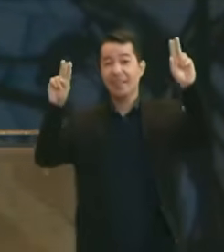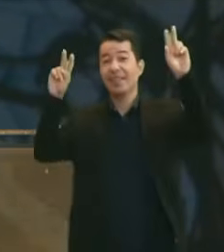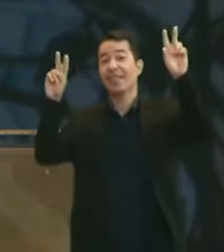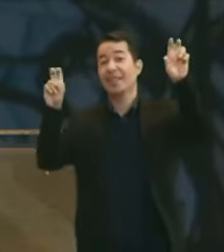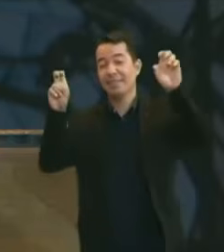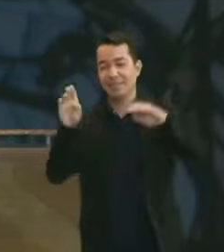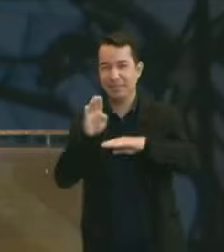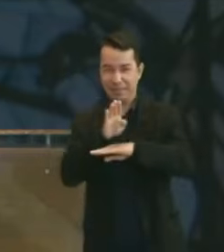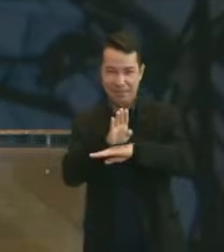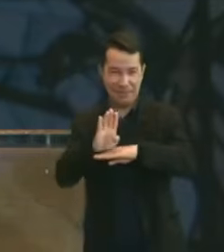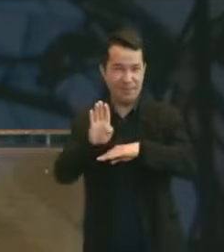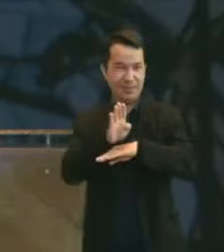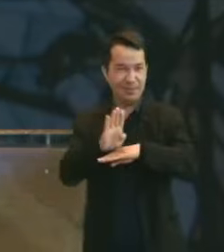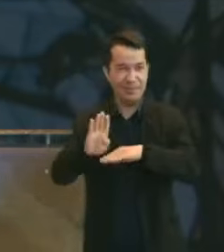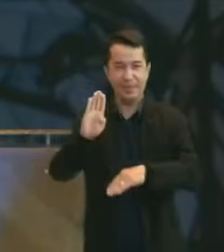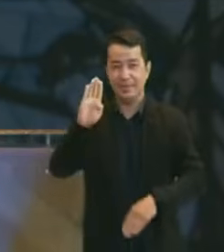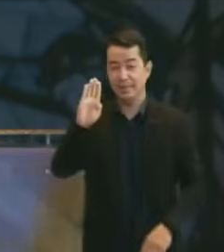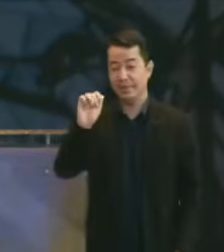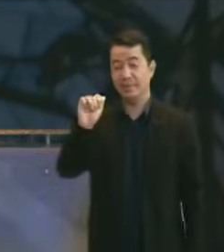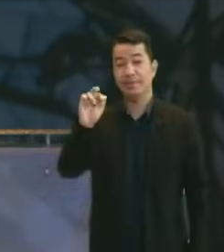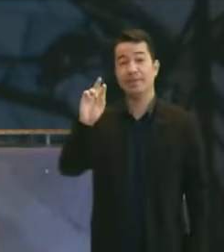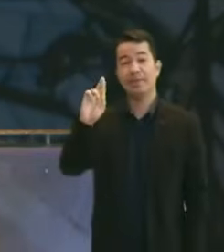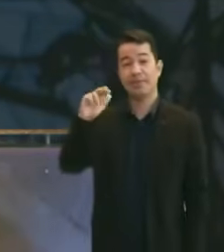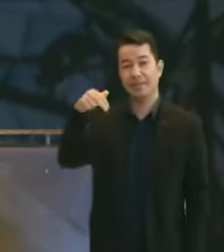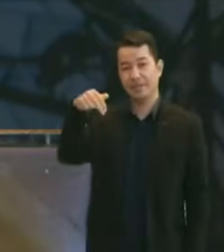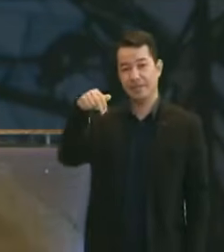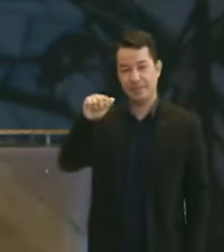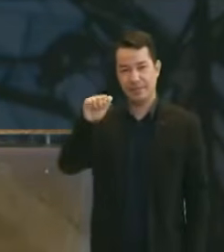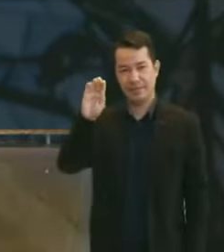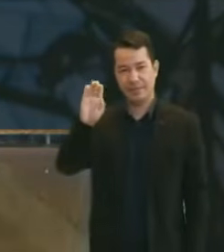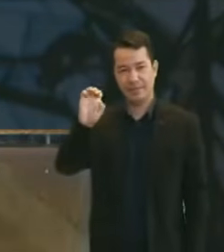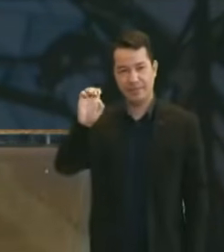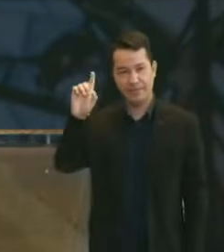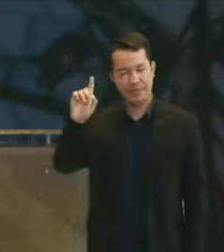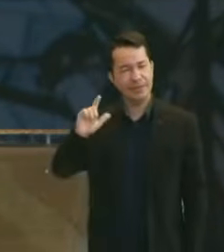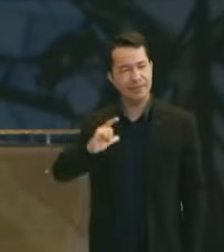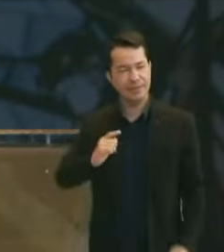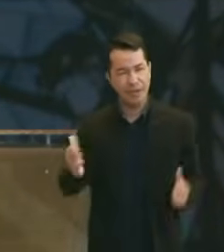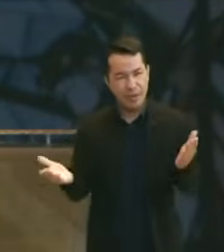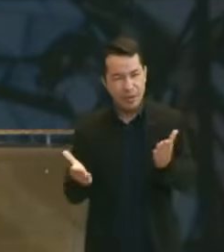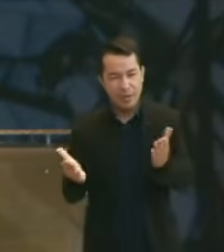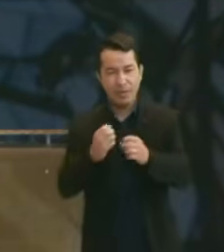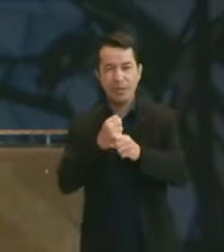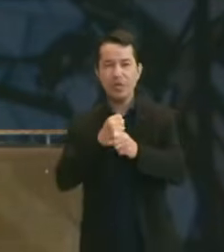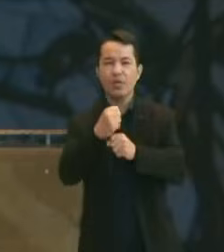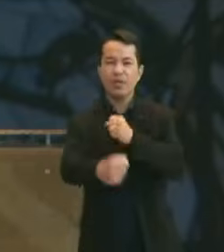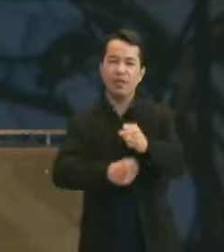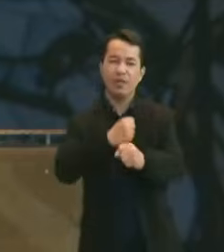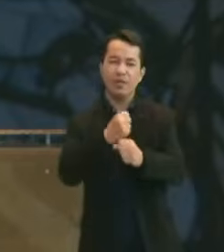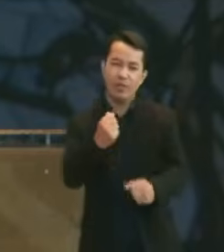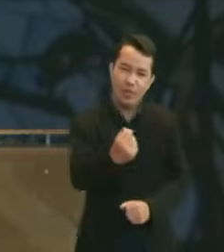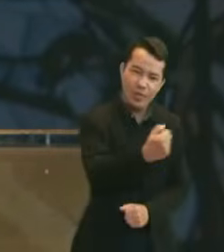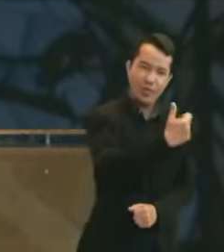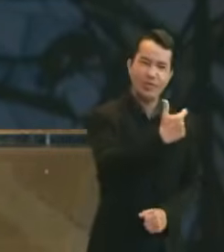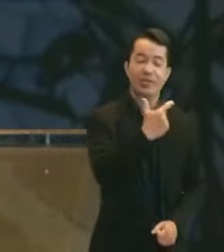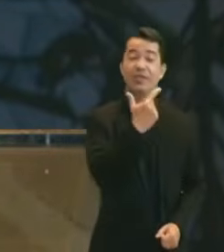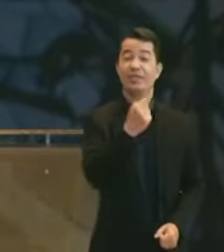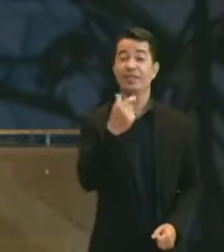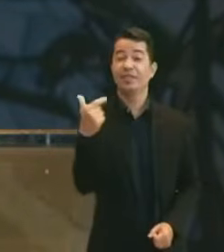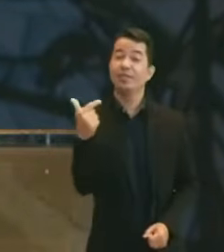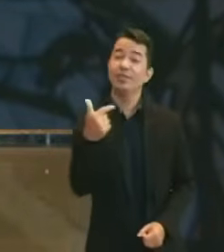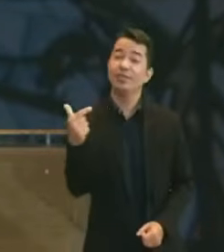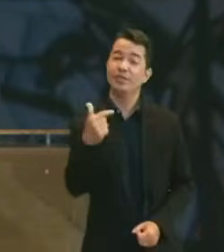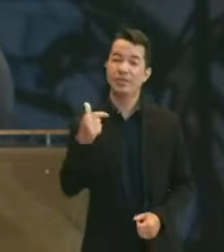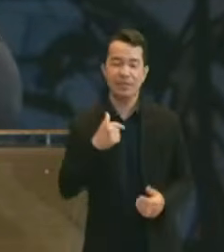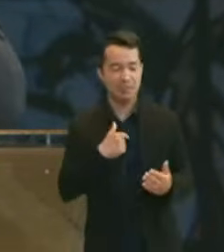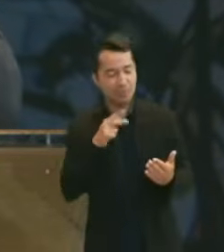Barnabé. Deus tem usado a história desse homem para me inspirar nesse começo de 2022 e eu decidi nessa oportunidade compartilhar com a igreja